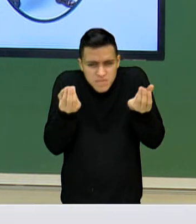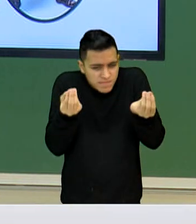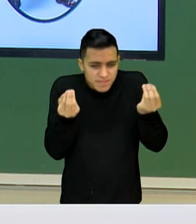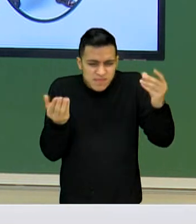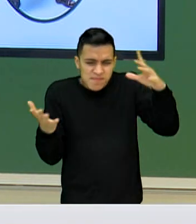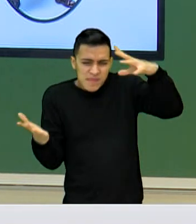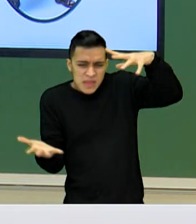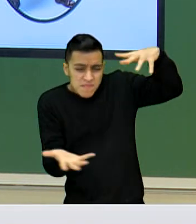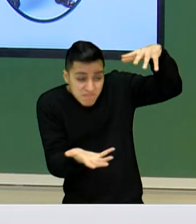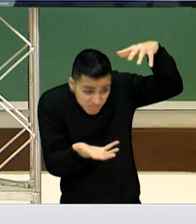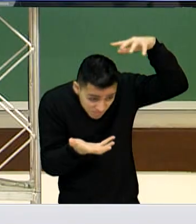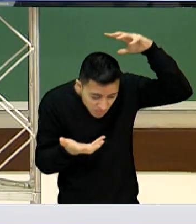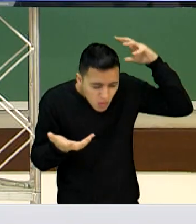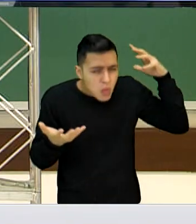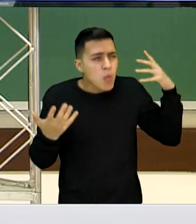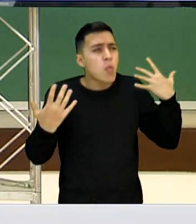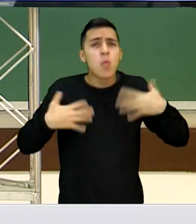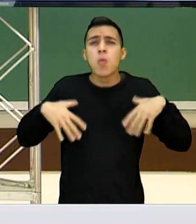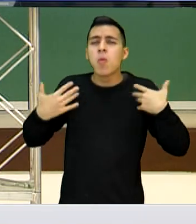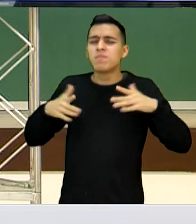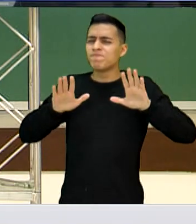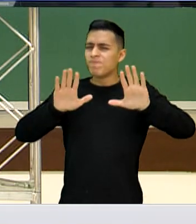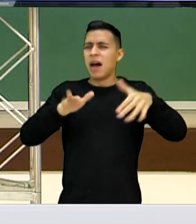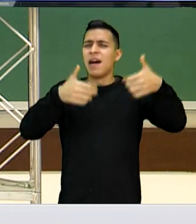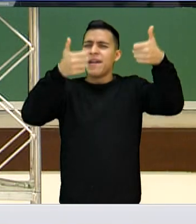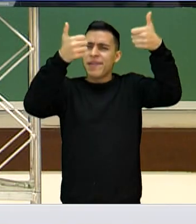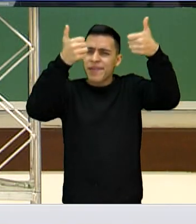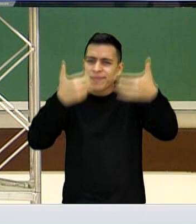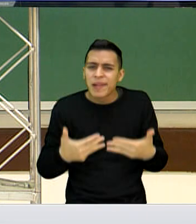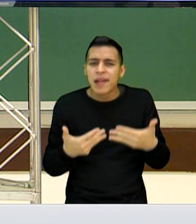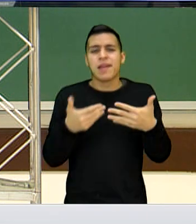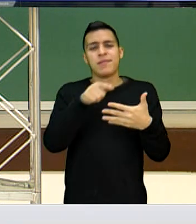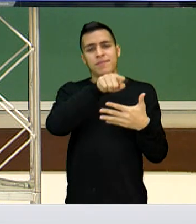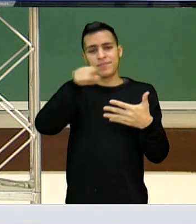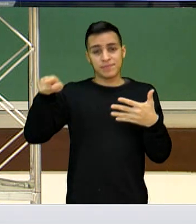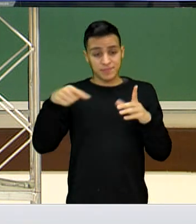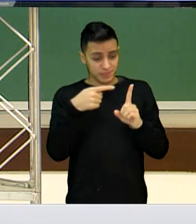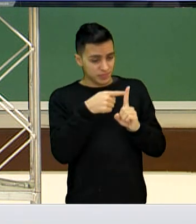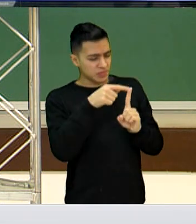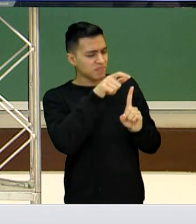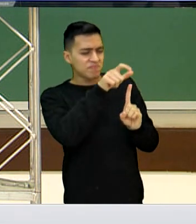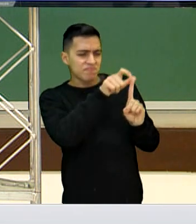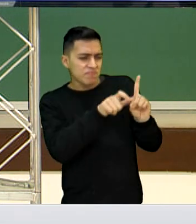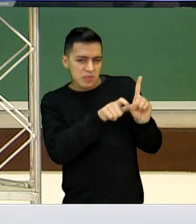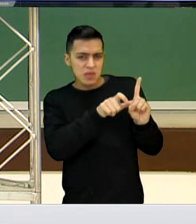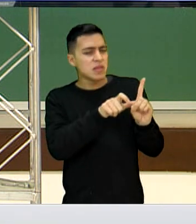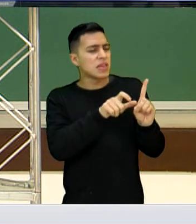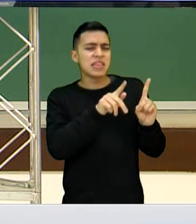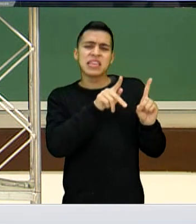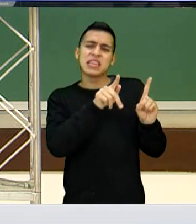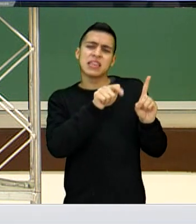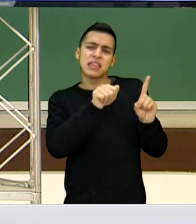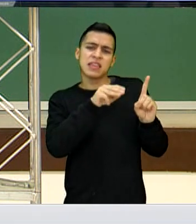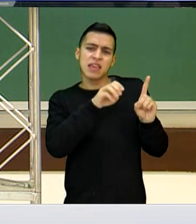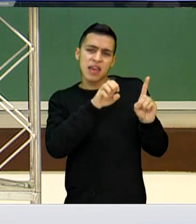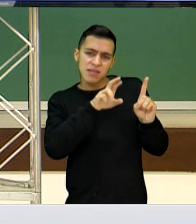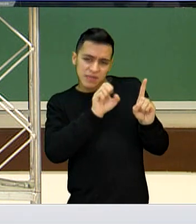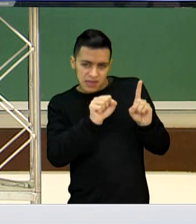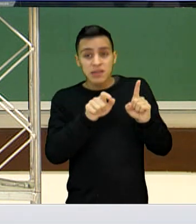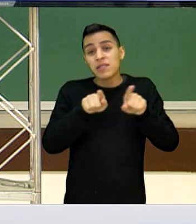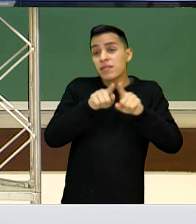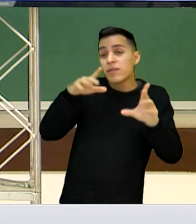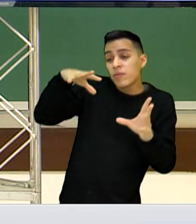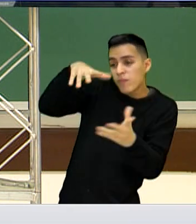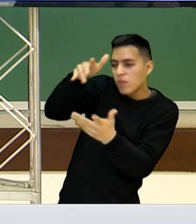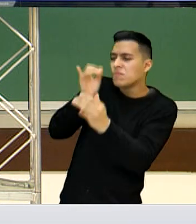nesse universo, eu quero falar de gamers com você, porque a gente está falando do mundo da web, né? E tem muita coisa para a gente